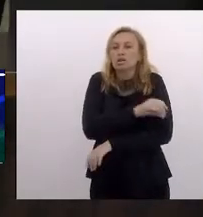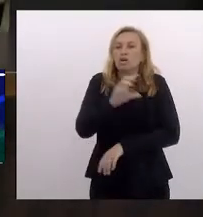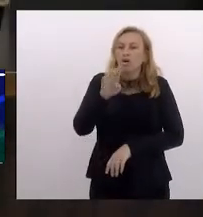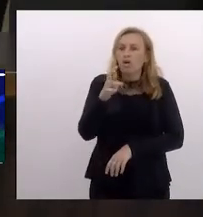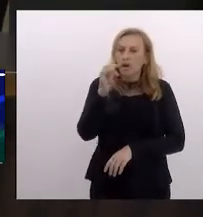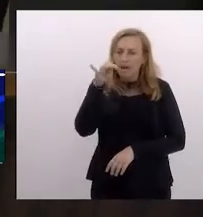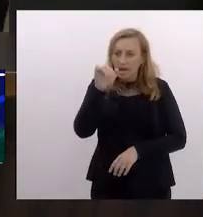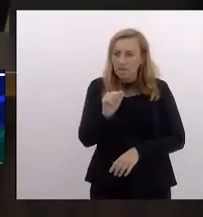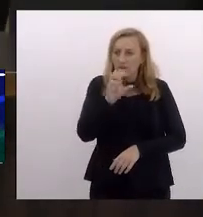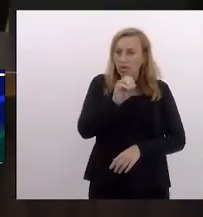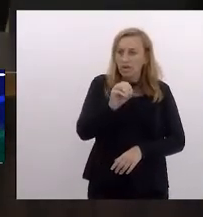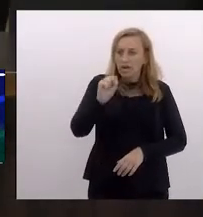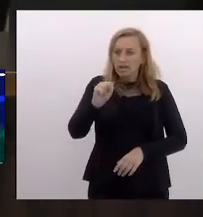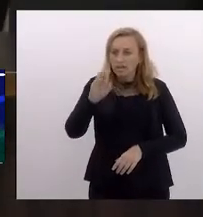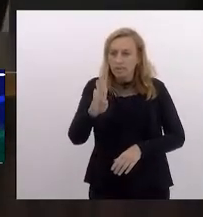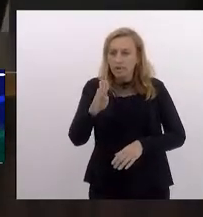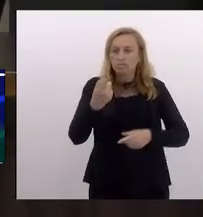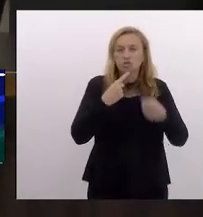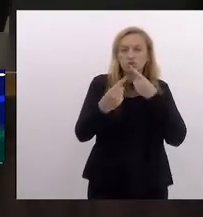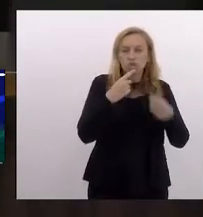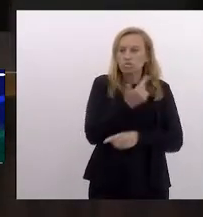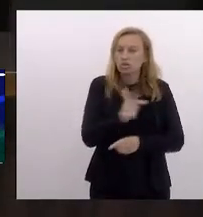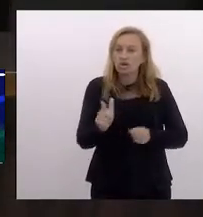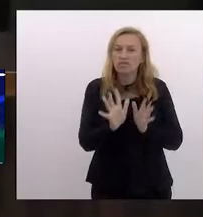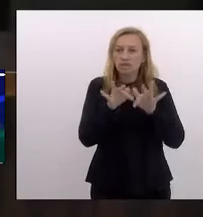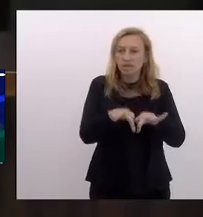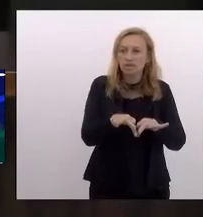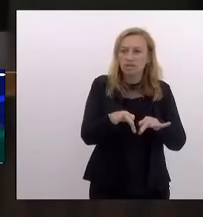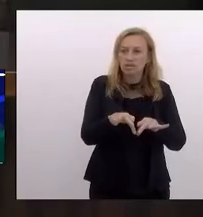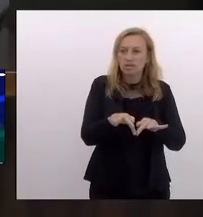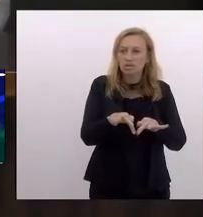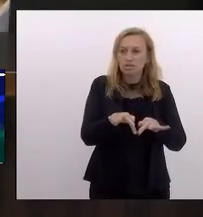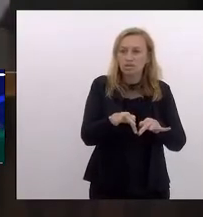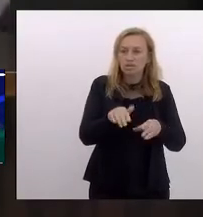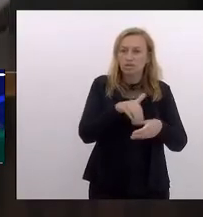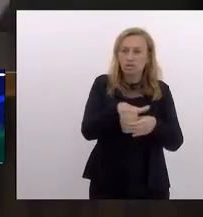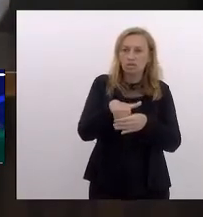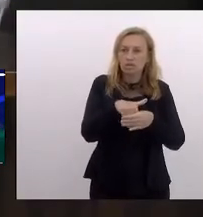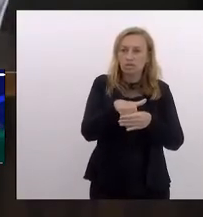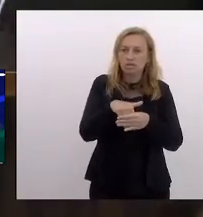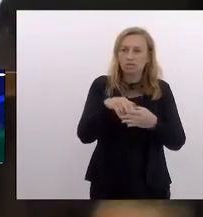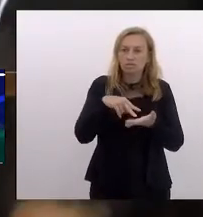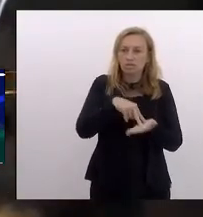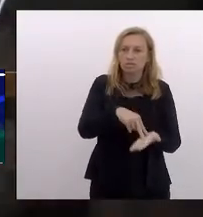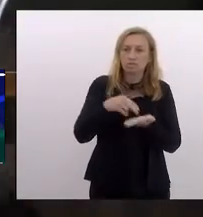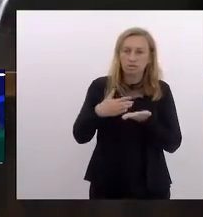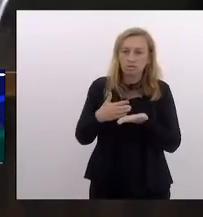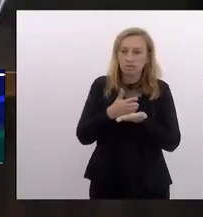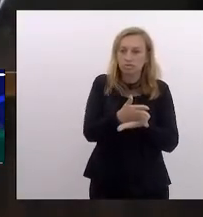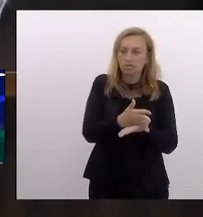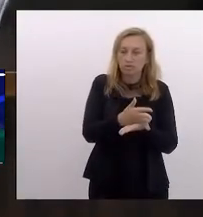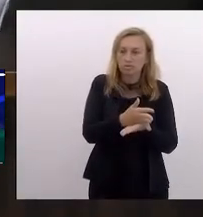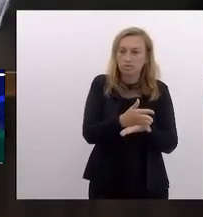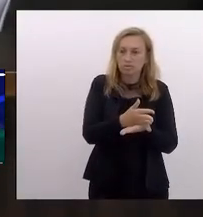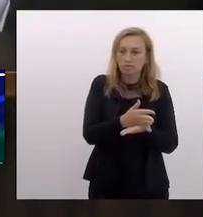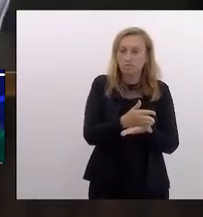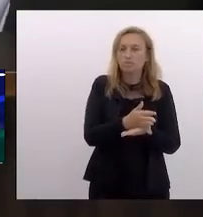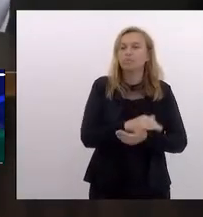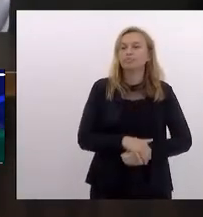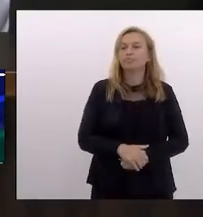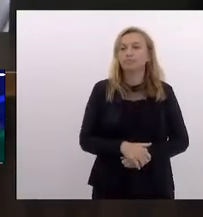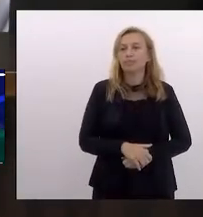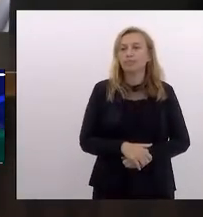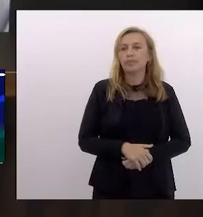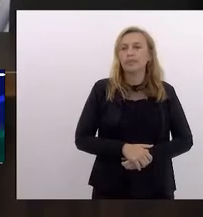USB e discussão não havendo Quem Queira discutir encerrada a discussão em votação seu like aprovam permaneçam Como estão aprovado vai